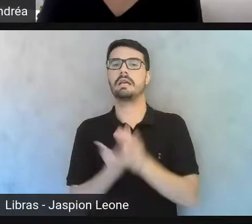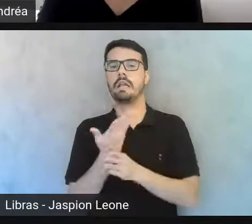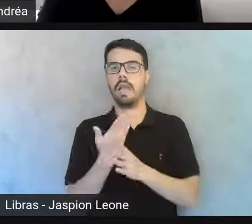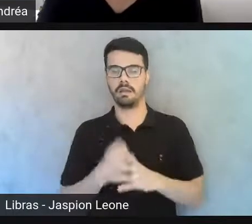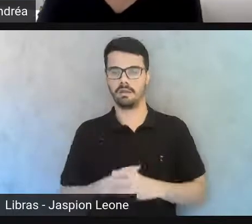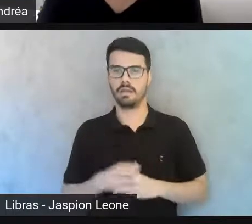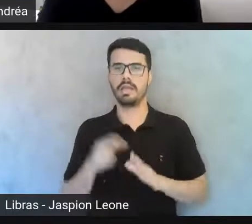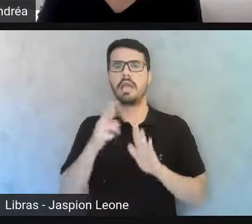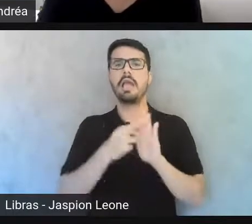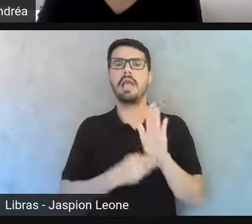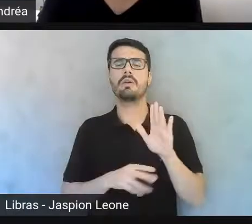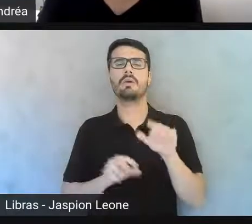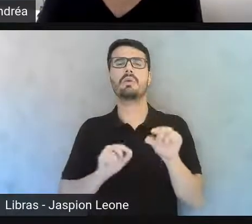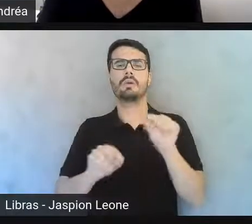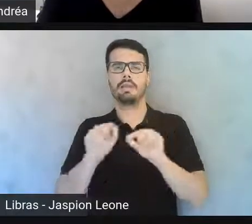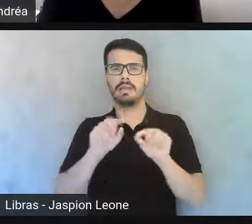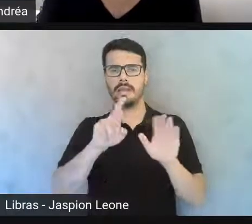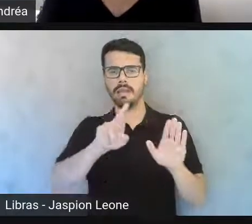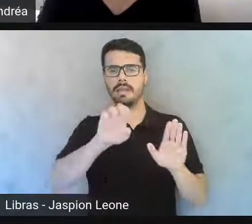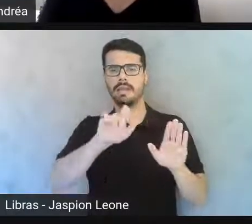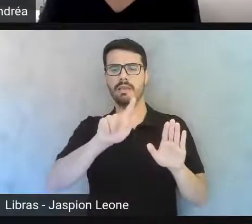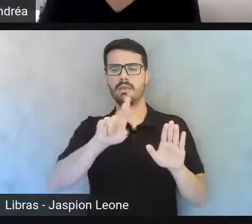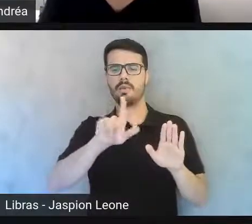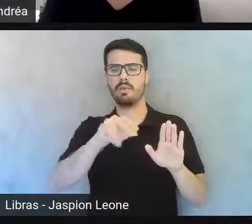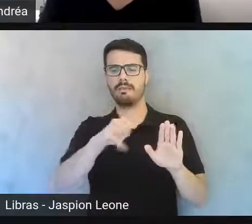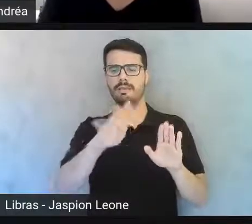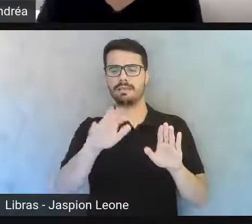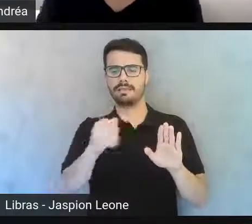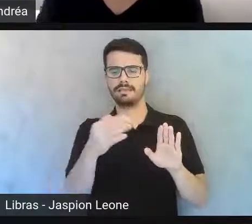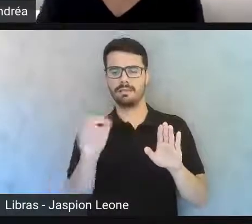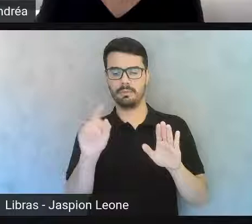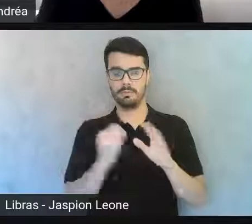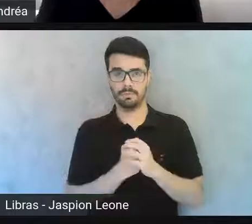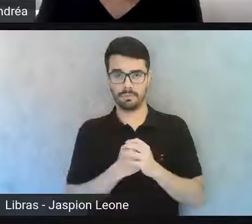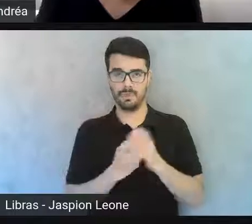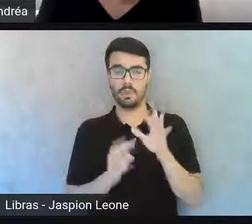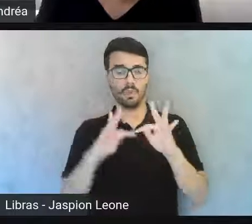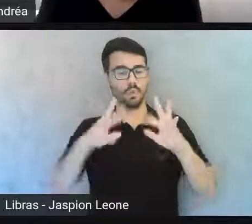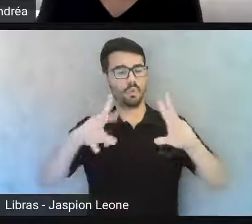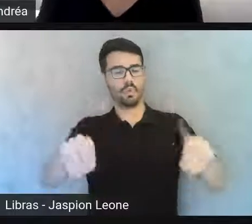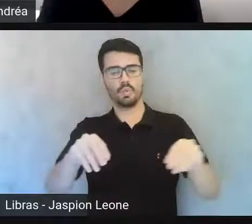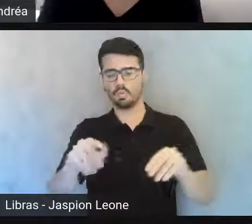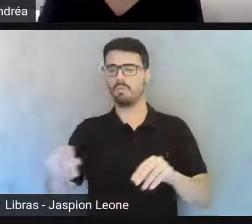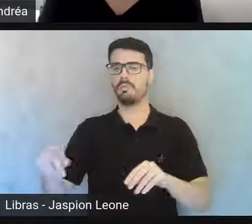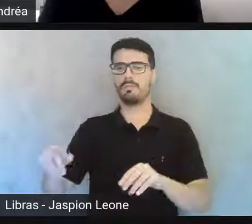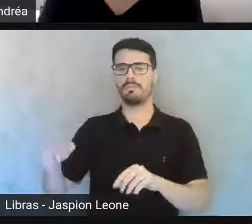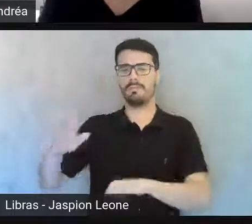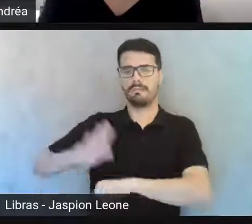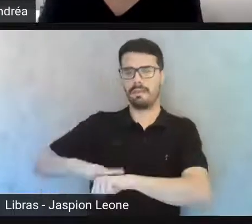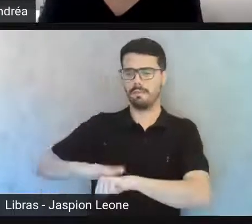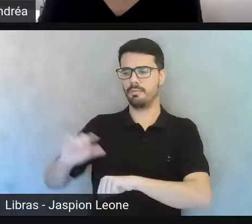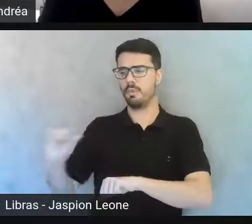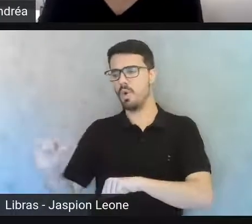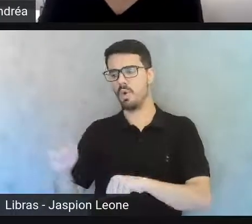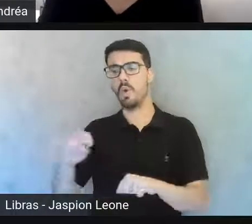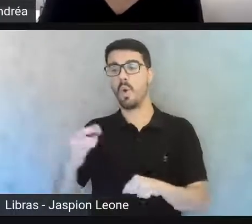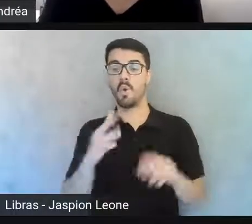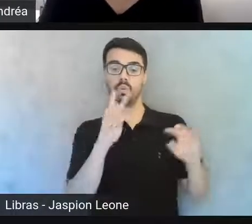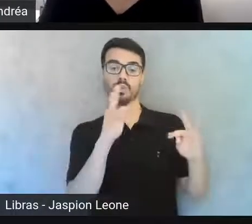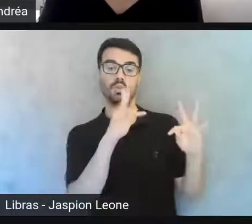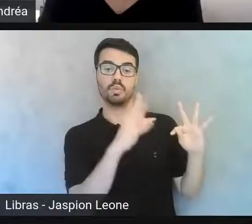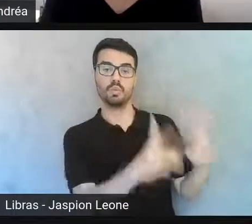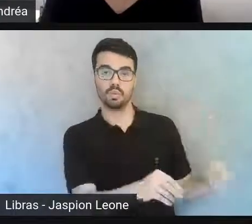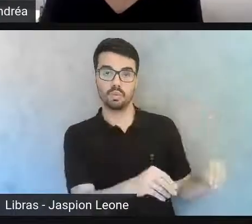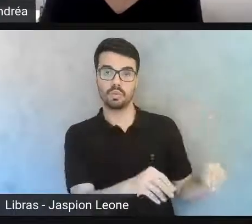sobre todas essas suspensões, todas essas, seja parcial, total, uma regulamentação de governo. O